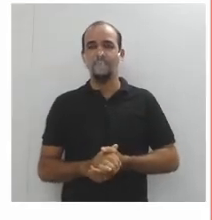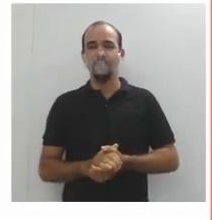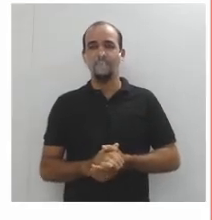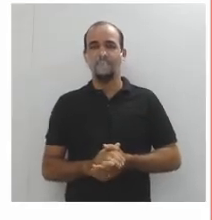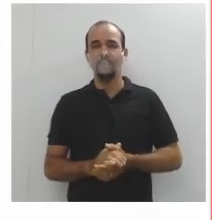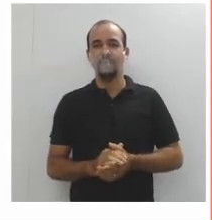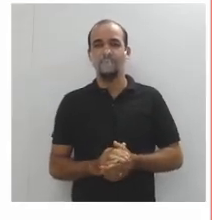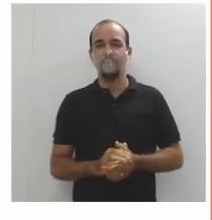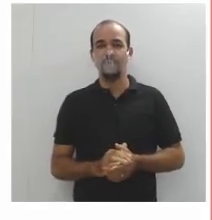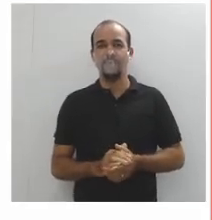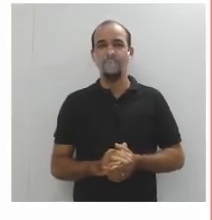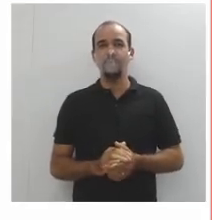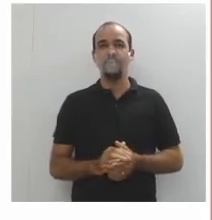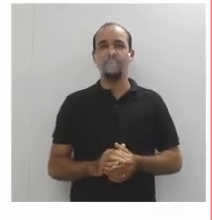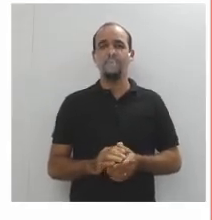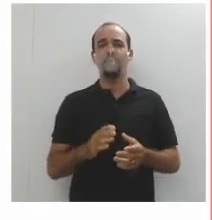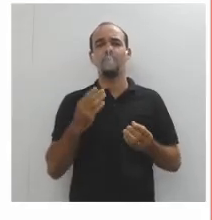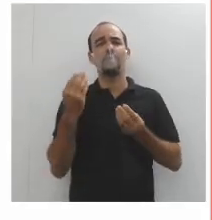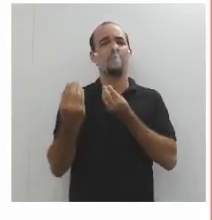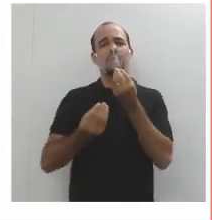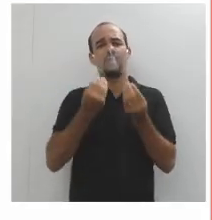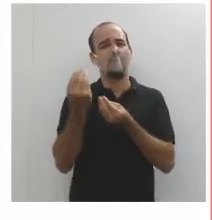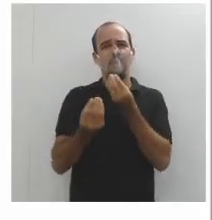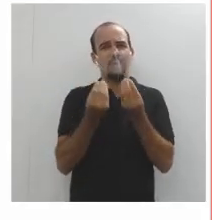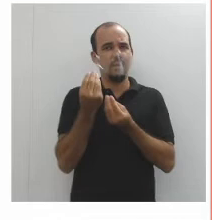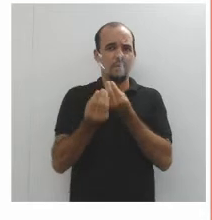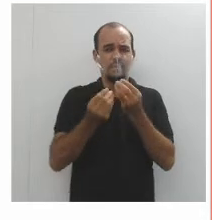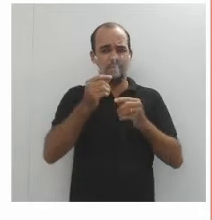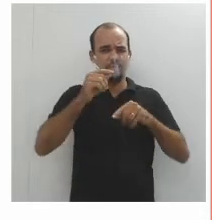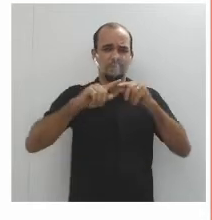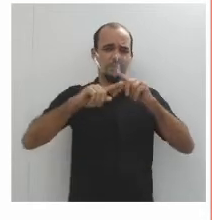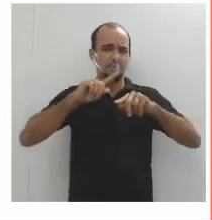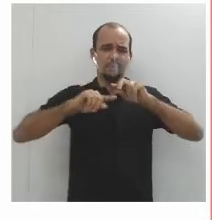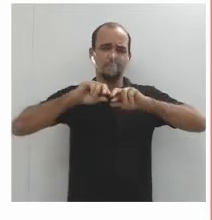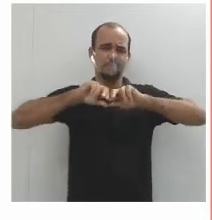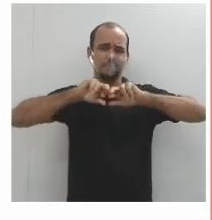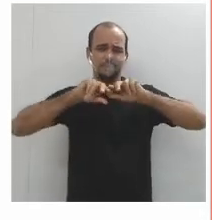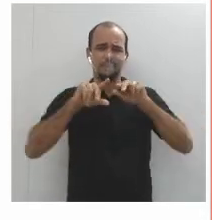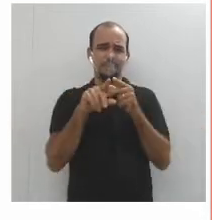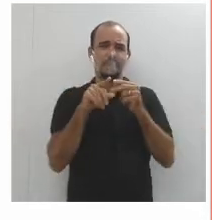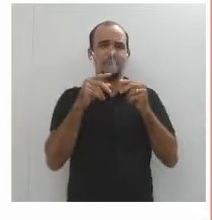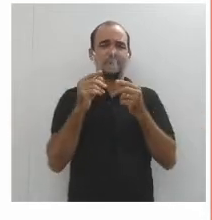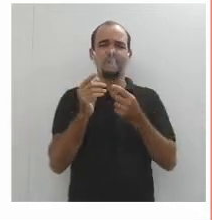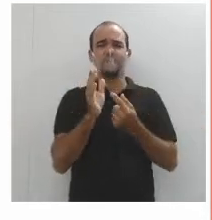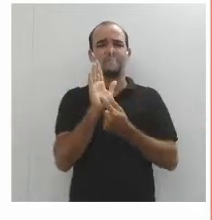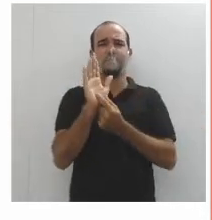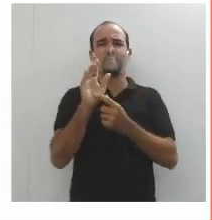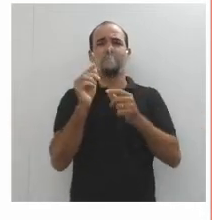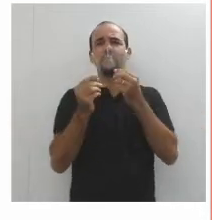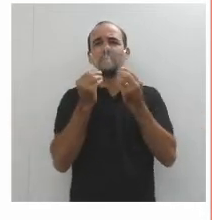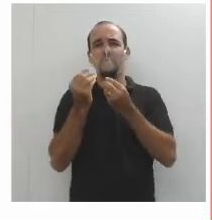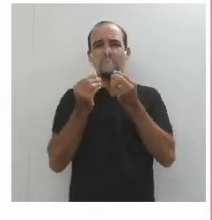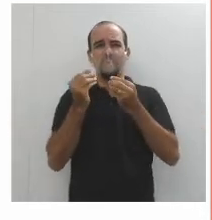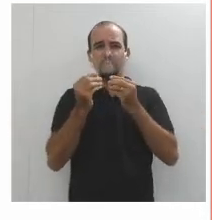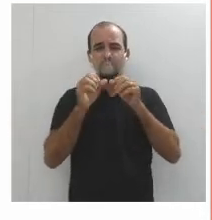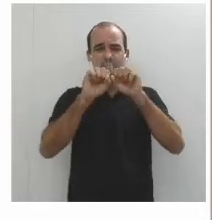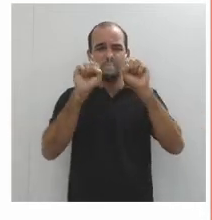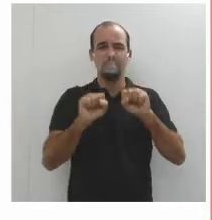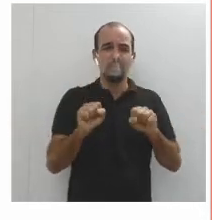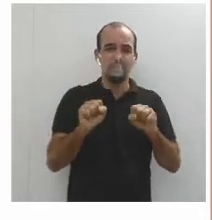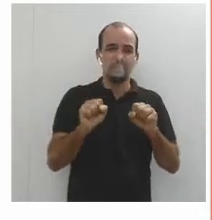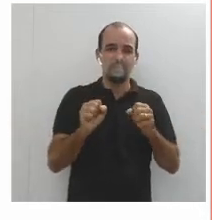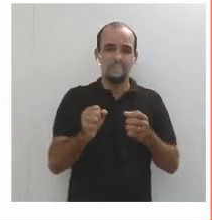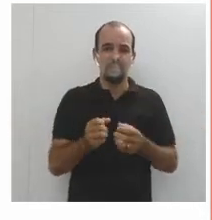Olha só, como é que essa matéria se apresenta? Gente, todas as vezes que nós temos uma